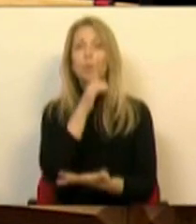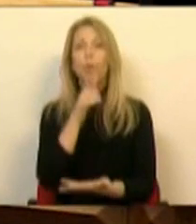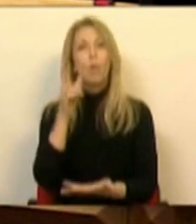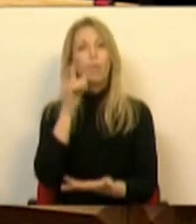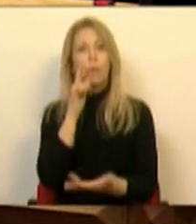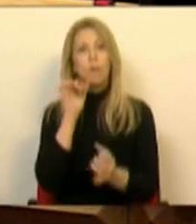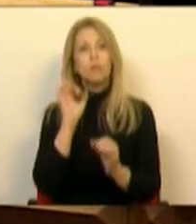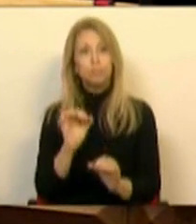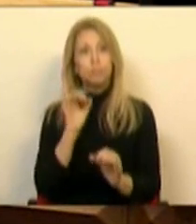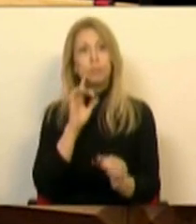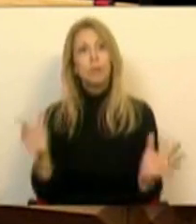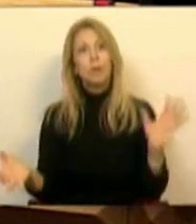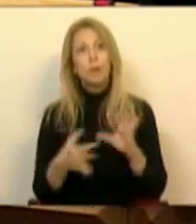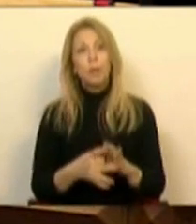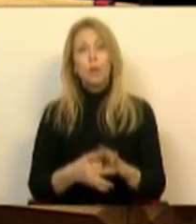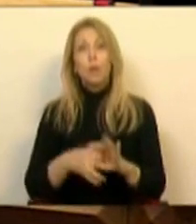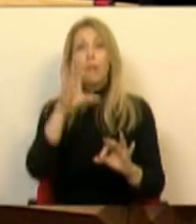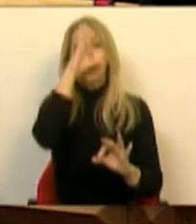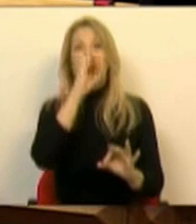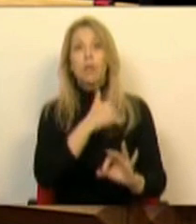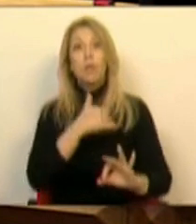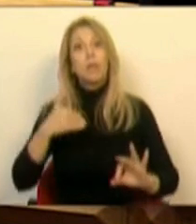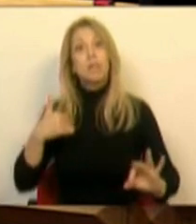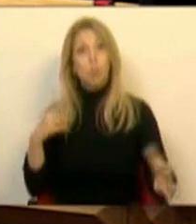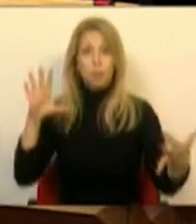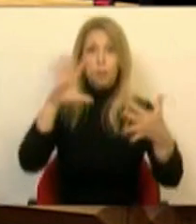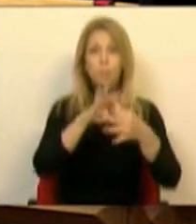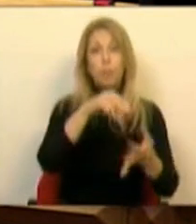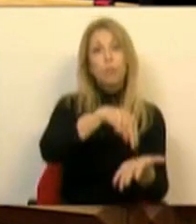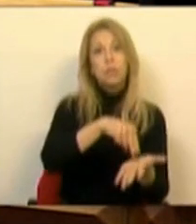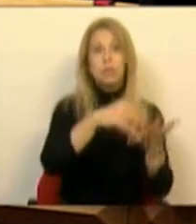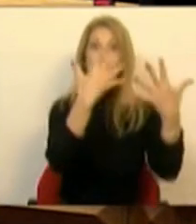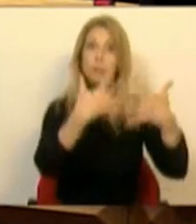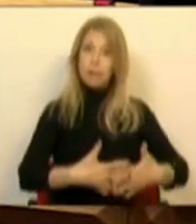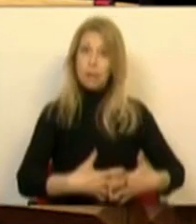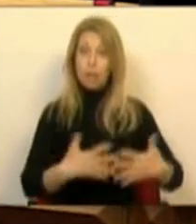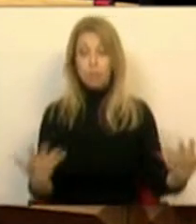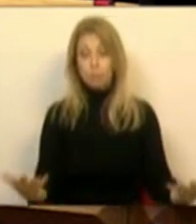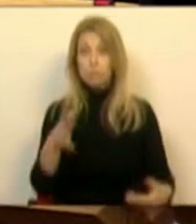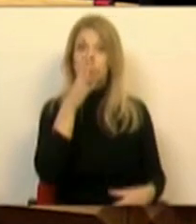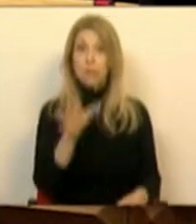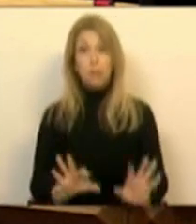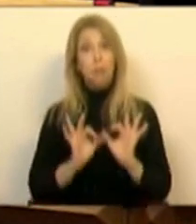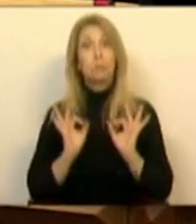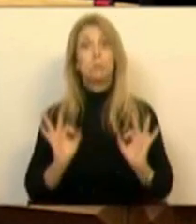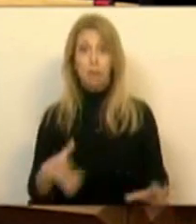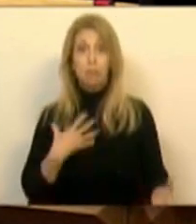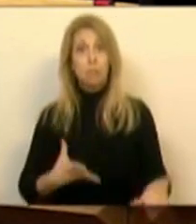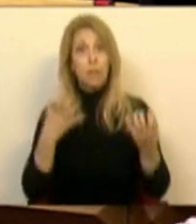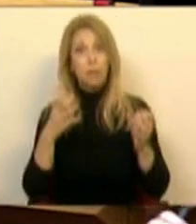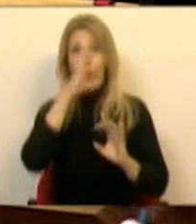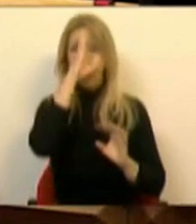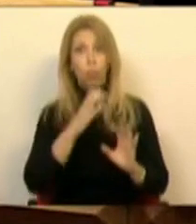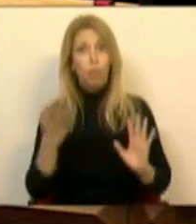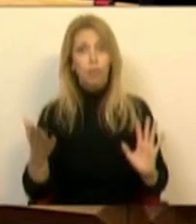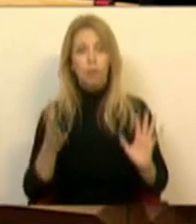compromisso e aproximar do Ministério da Saúde às posições sindicais. Afirmava então, desejando, tal como o Governo, que sejam